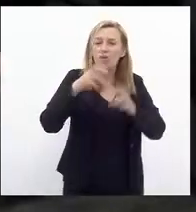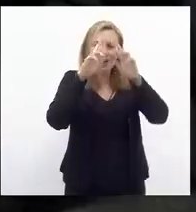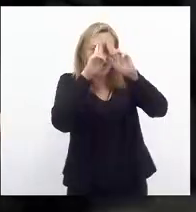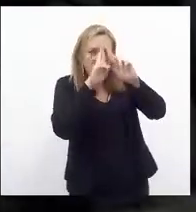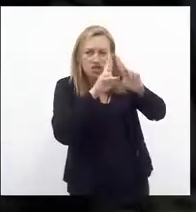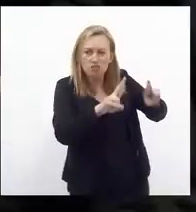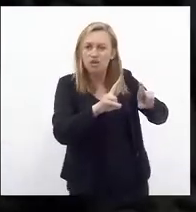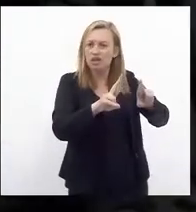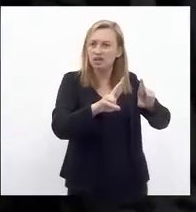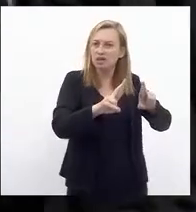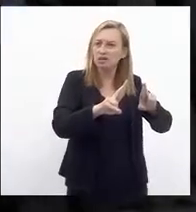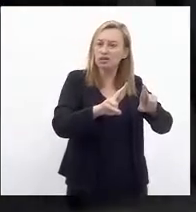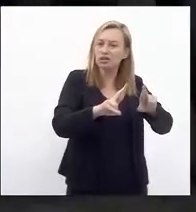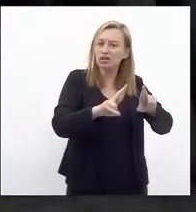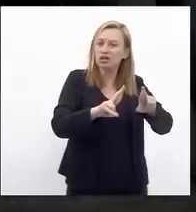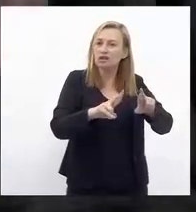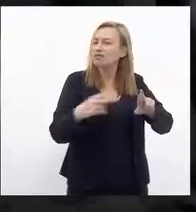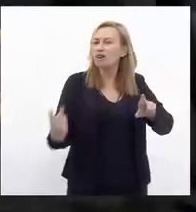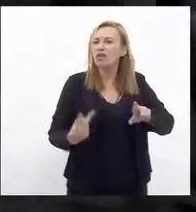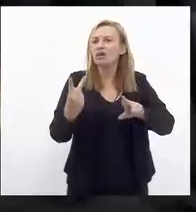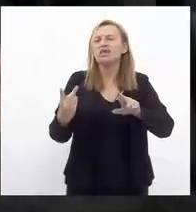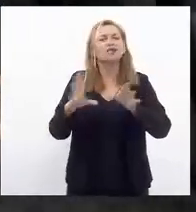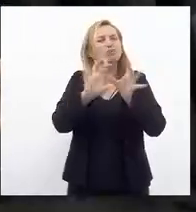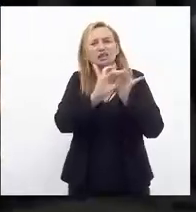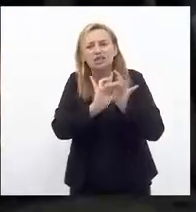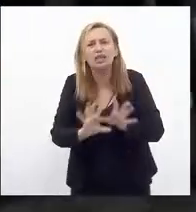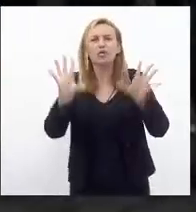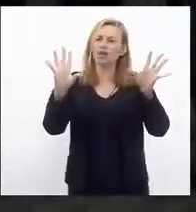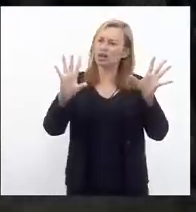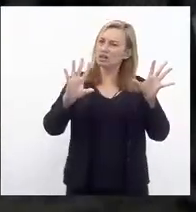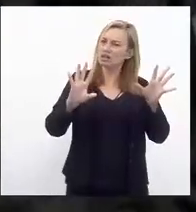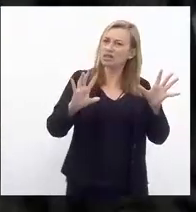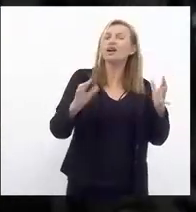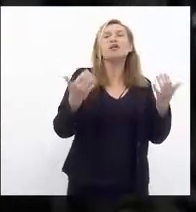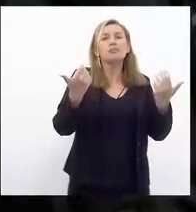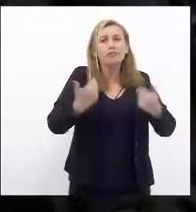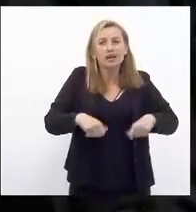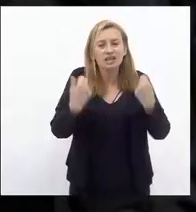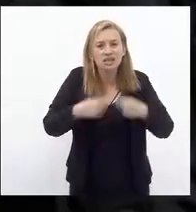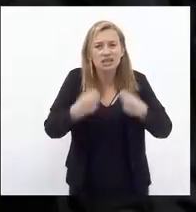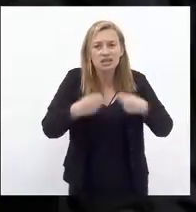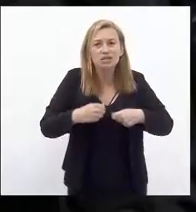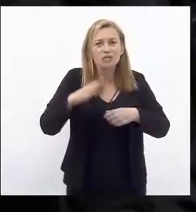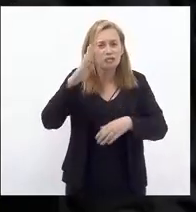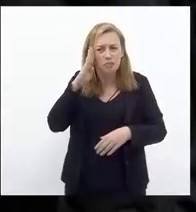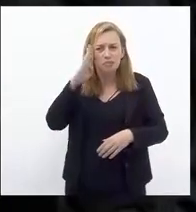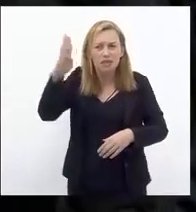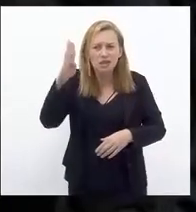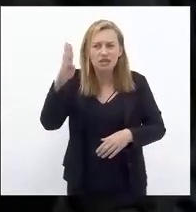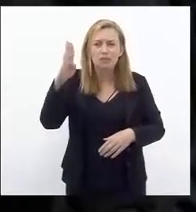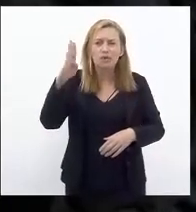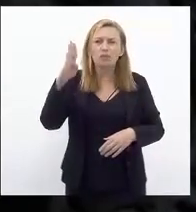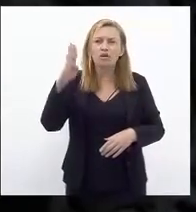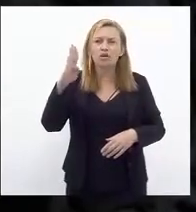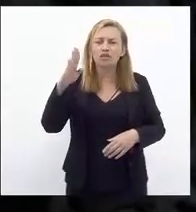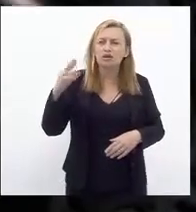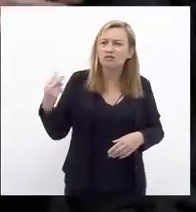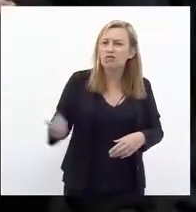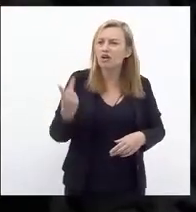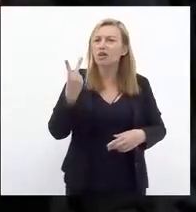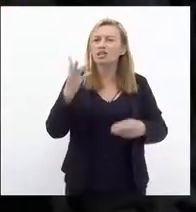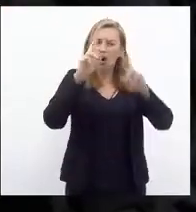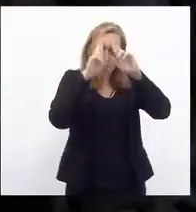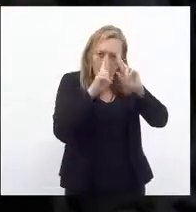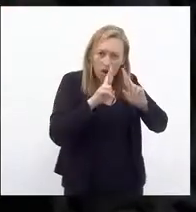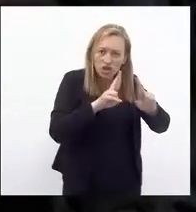respeitando nós quiser vamos tanto pela democracia nós temos que priorizar acima de tudo o